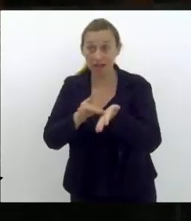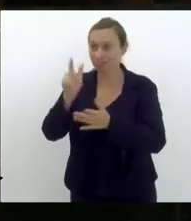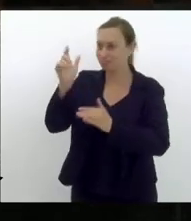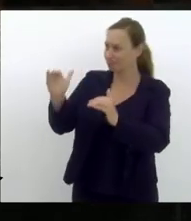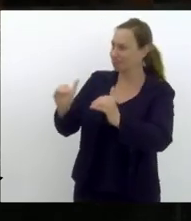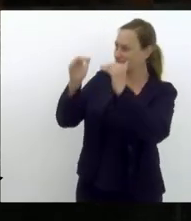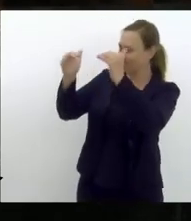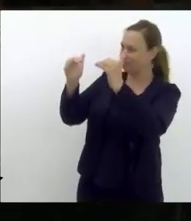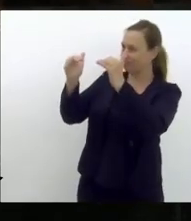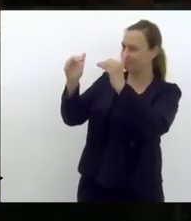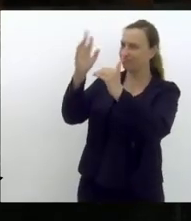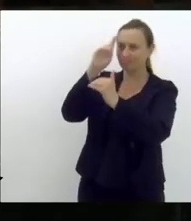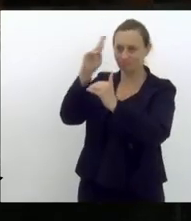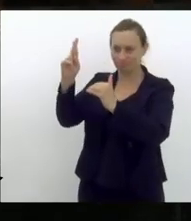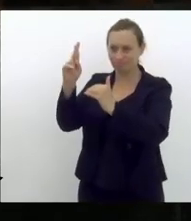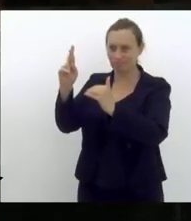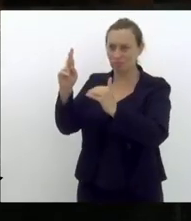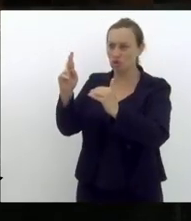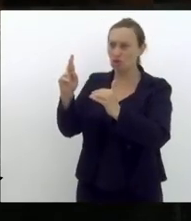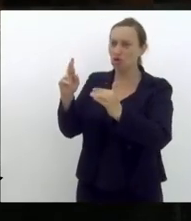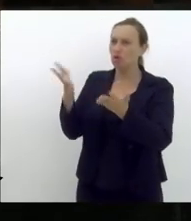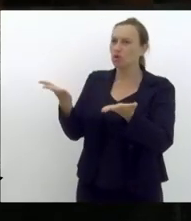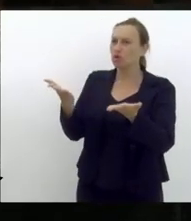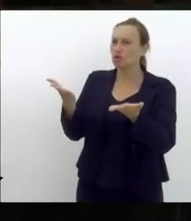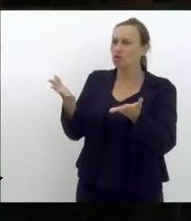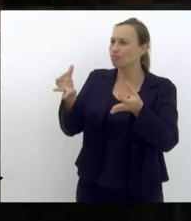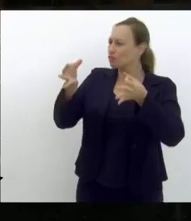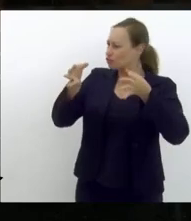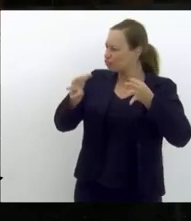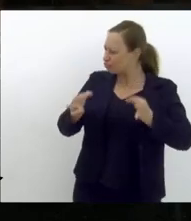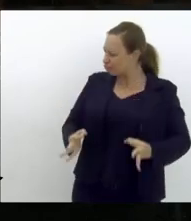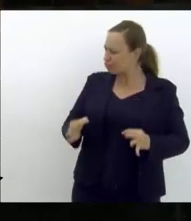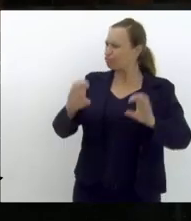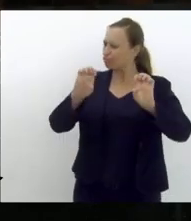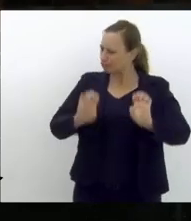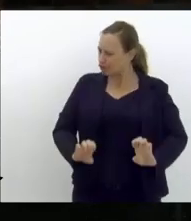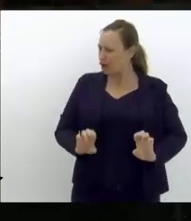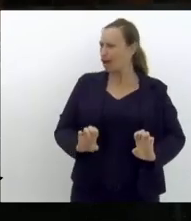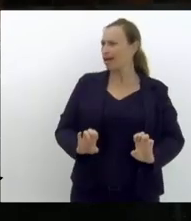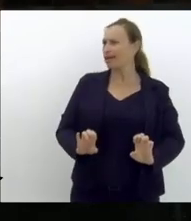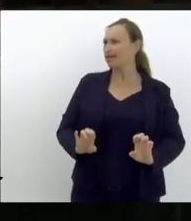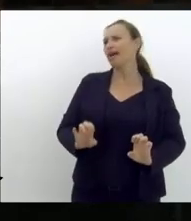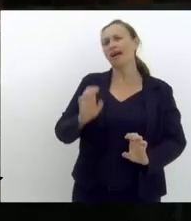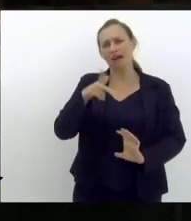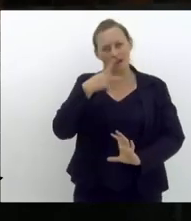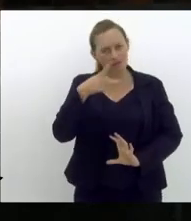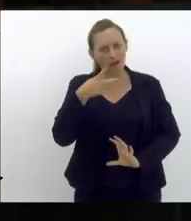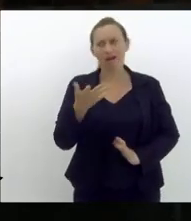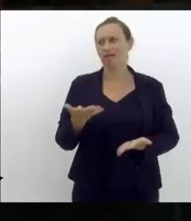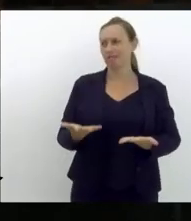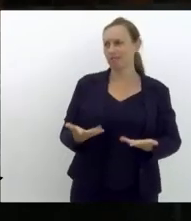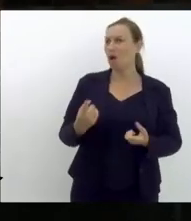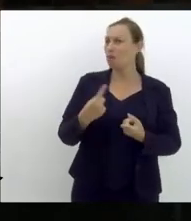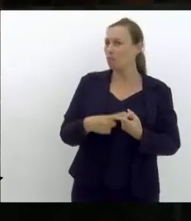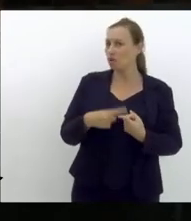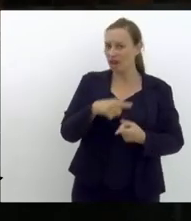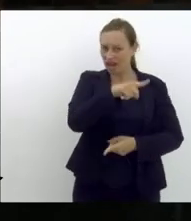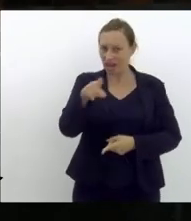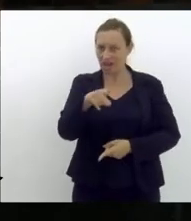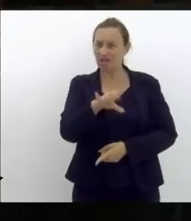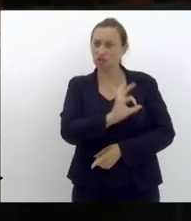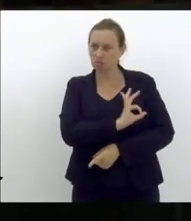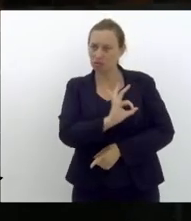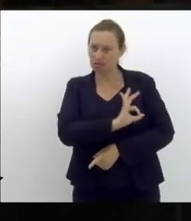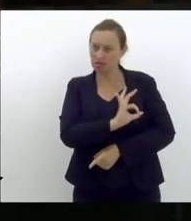excelência o mínimo e por uma questão de lisura o que tem que fazer é se retratar porque aqueles policiais